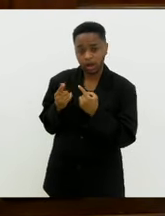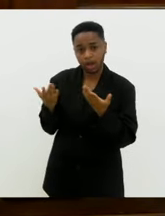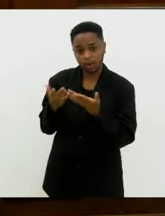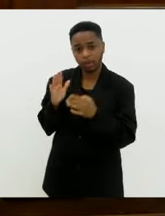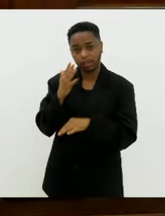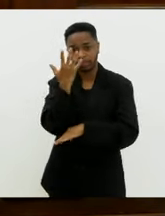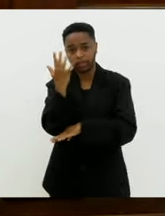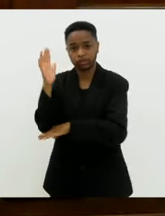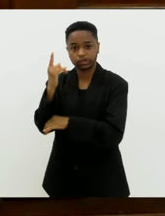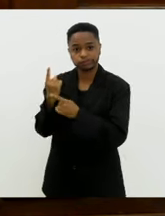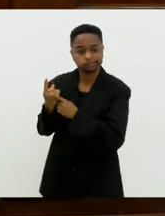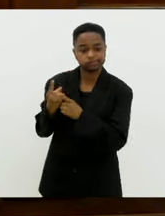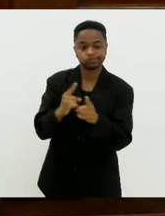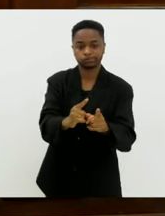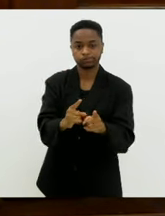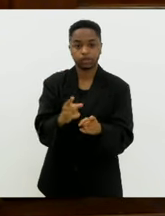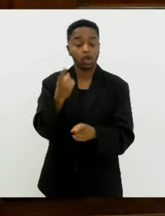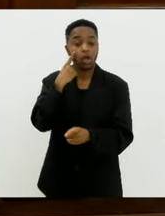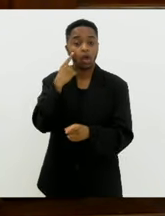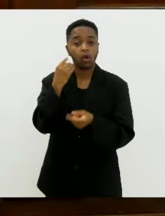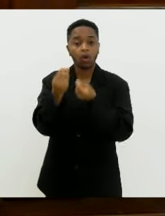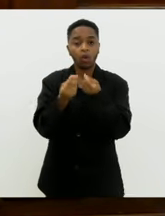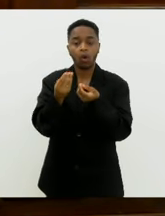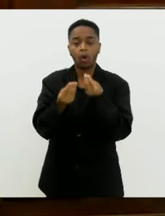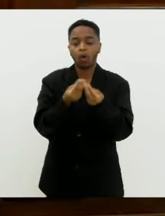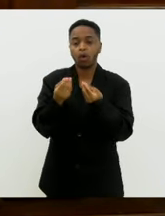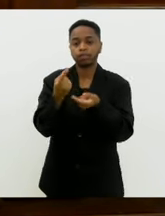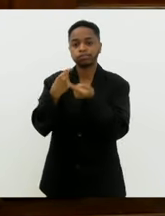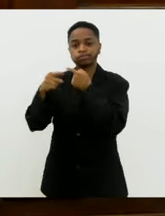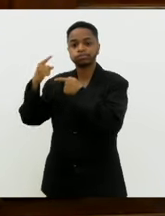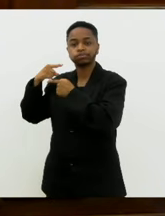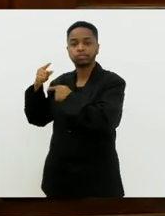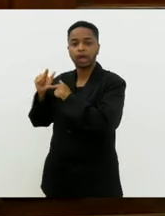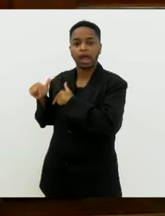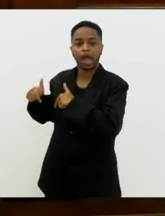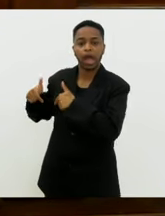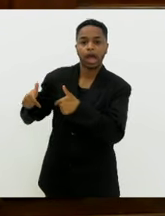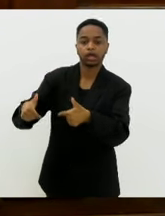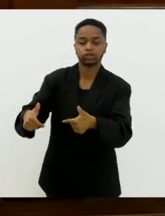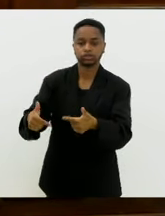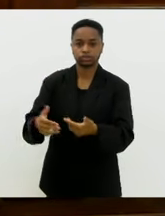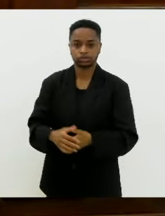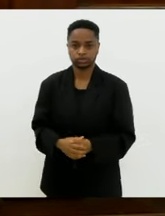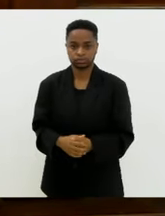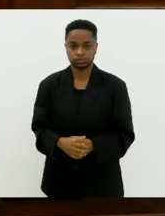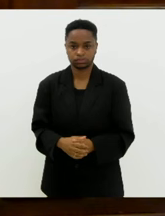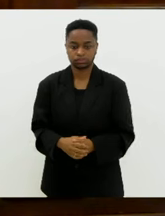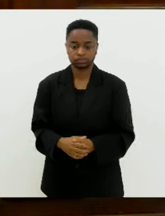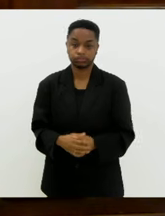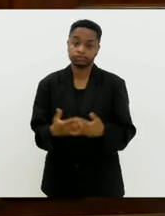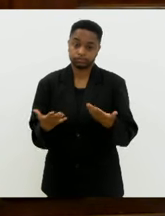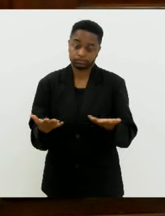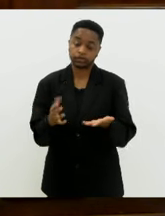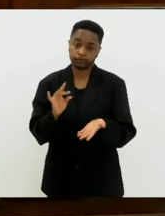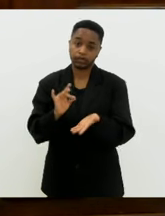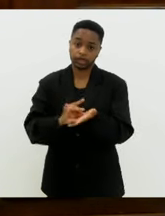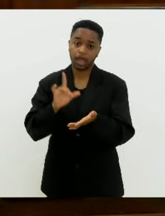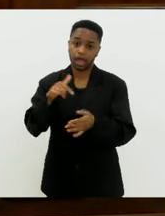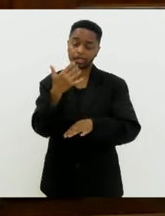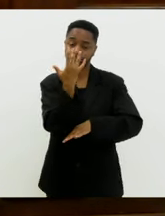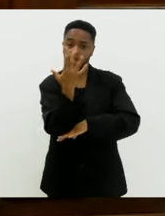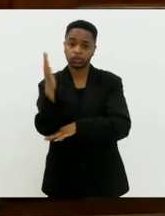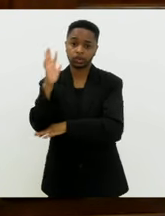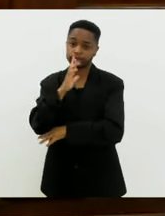aí. Olha o que os seus antepassados e vocês estão fazendo conosco. Essa é a grande resposta a ser